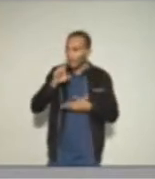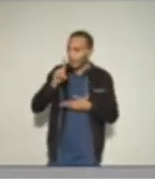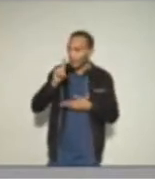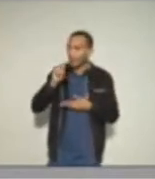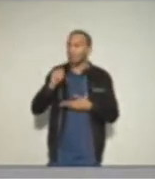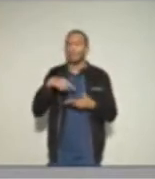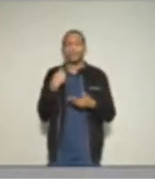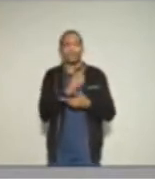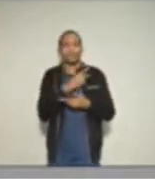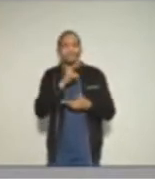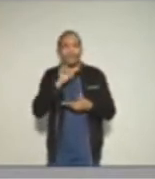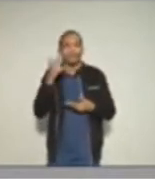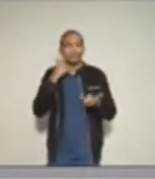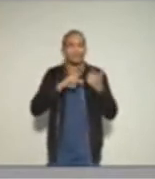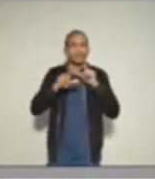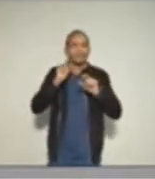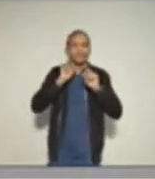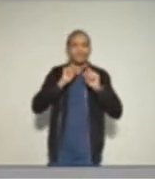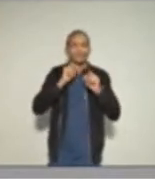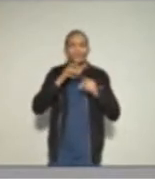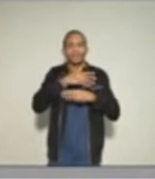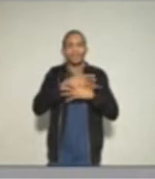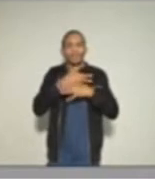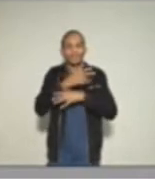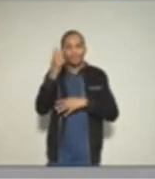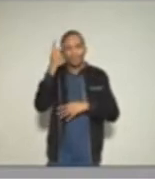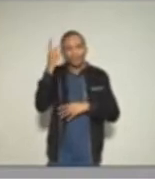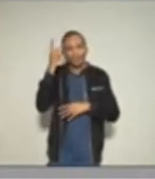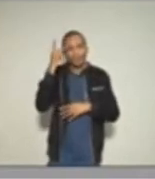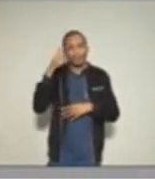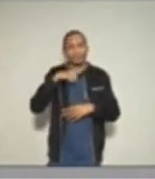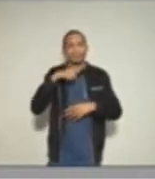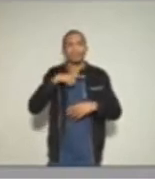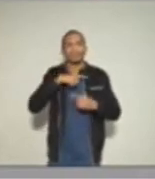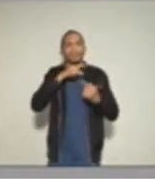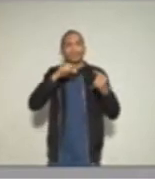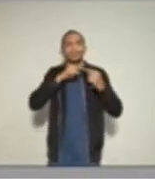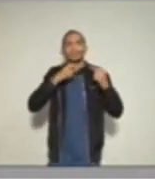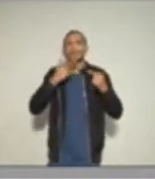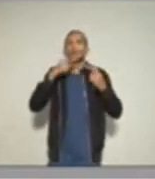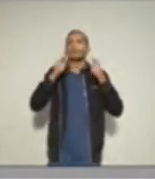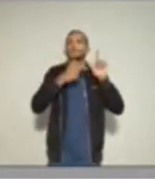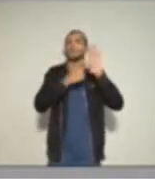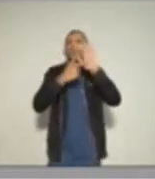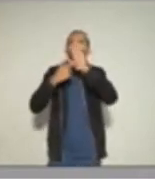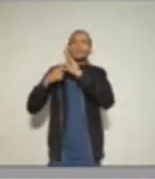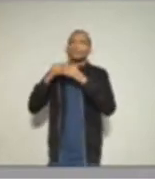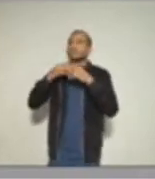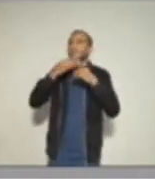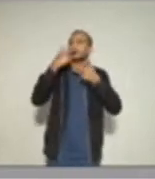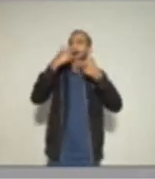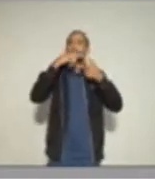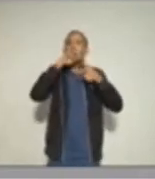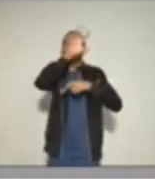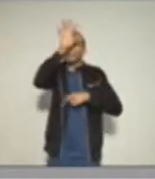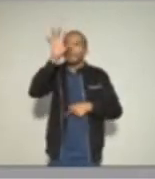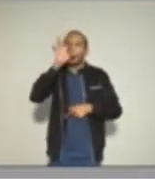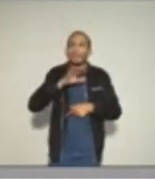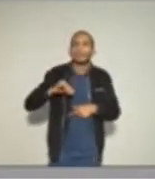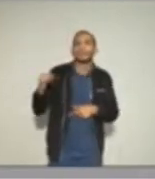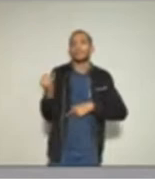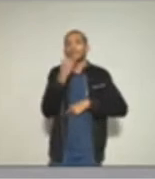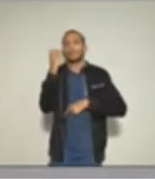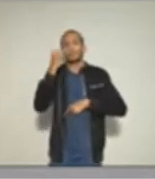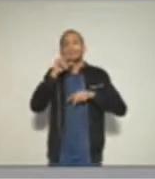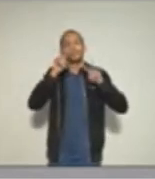poder, inclusive, fazer com que a cidade de São Paulo reverbere para todos os municípios desse país a importância de tratar esse